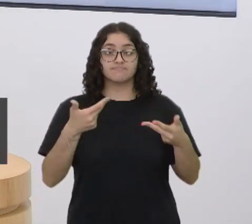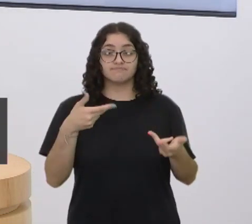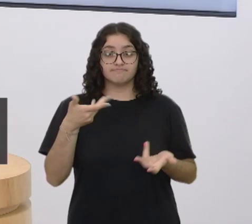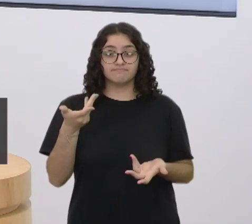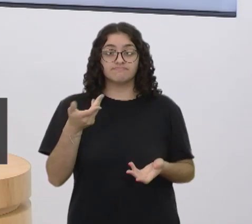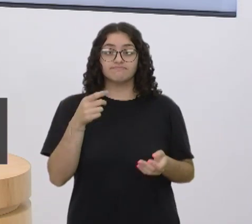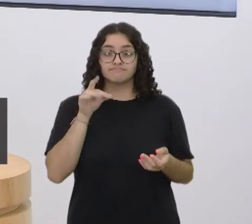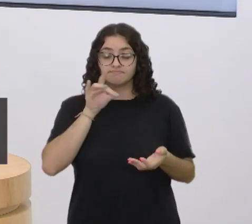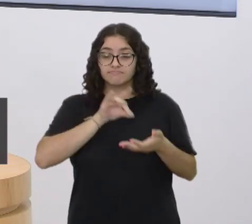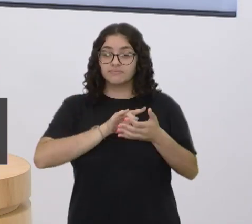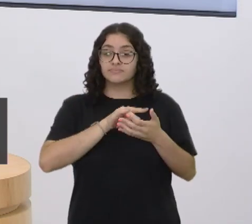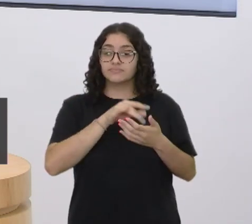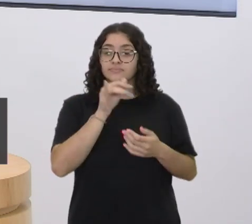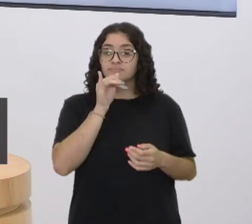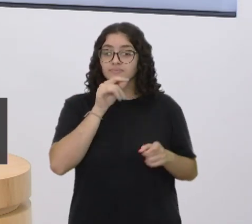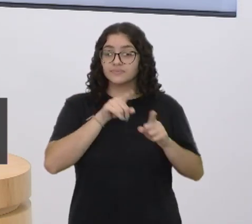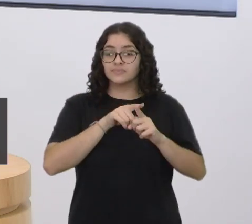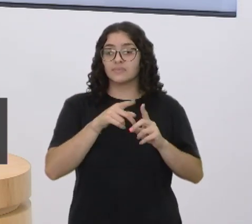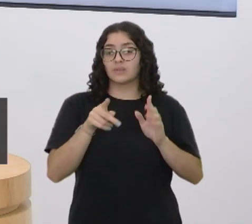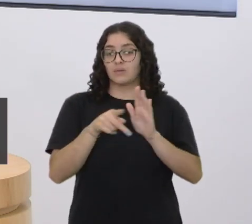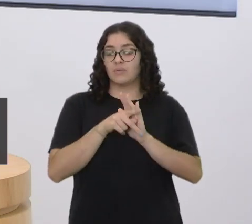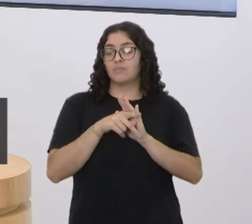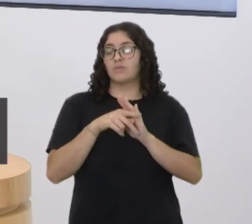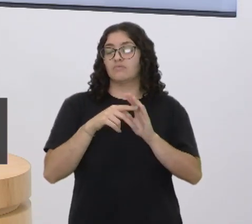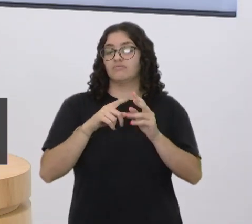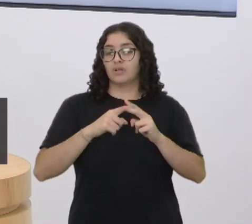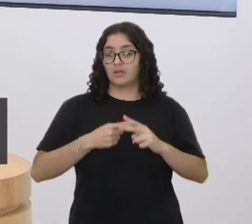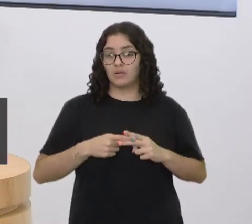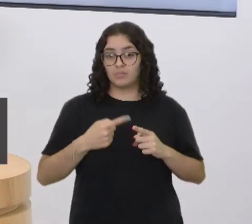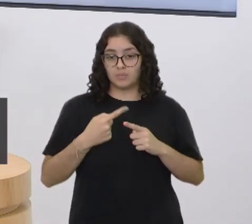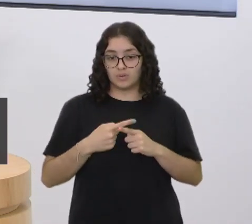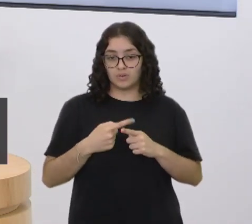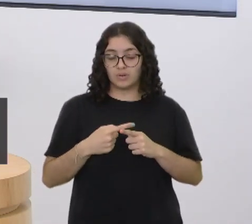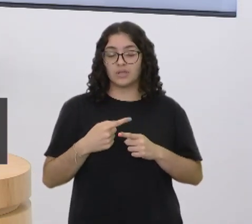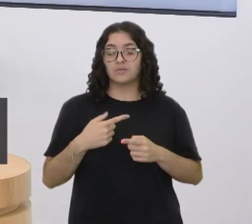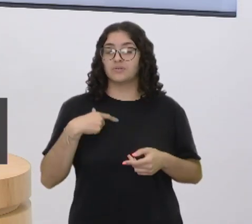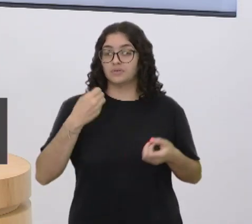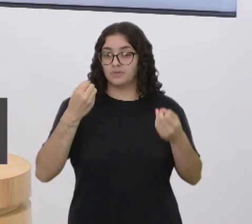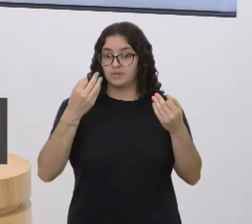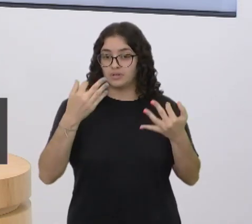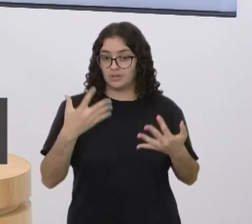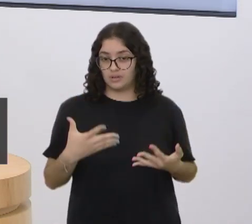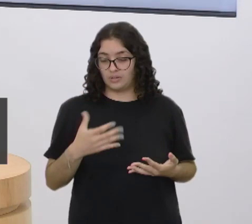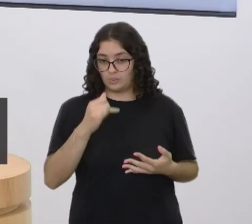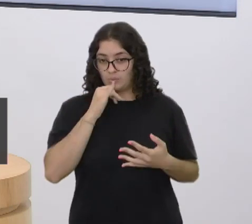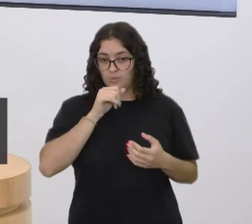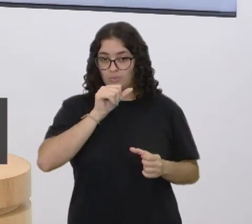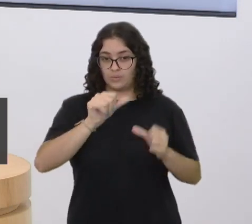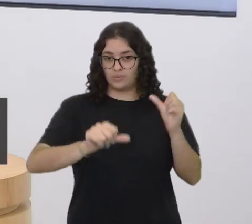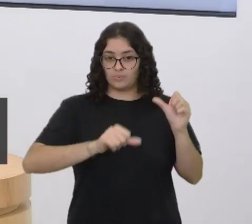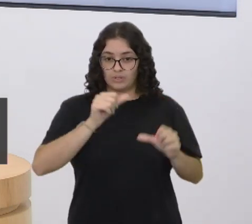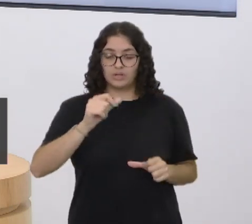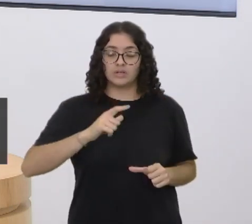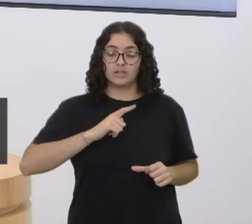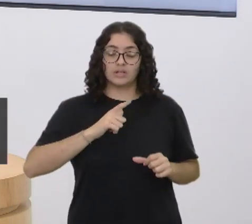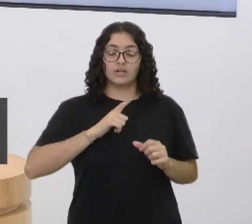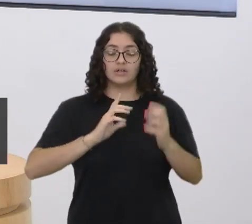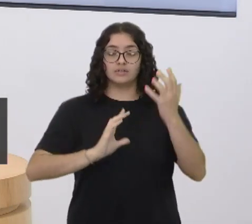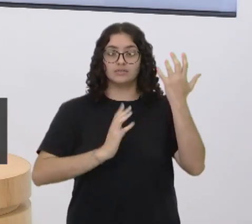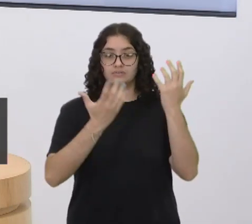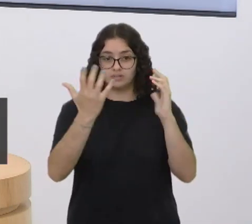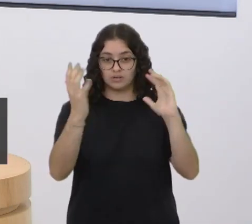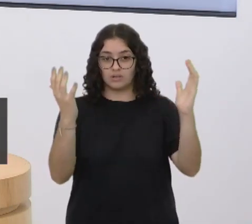E, obviamente, se autorregular. Que é como eu falei, né? Indiferente das mudanças que existem, a natureza